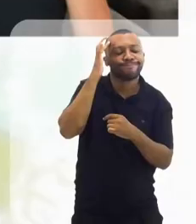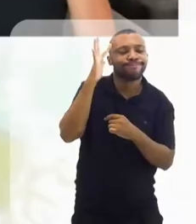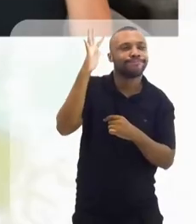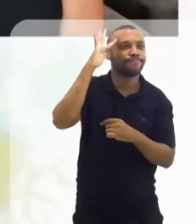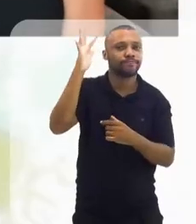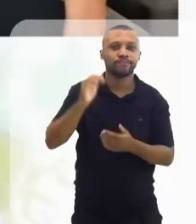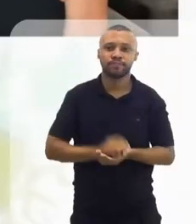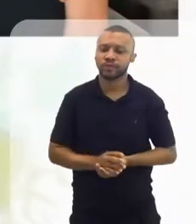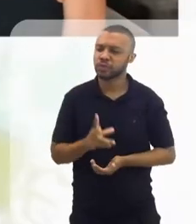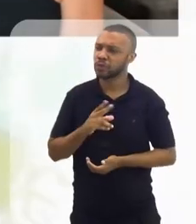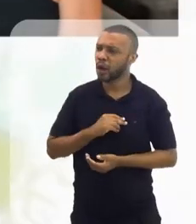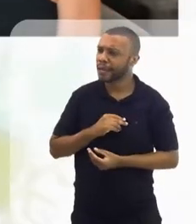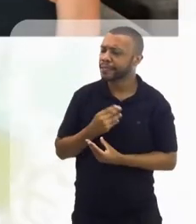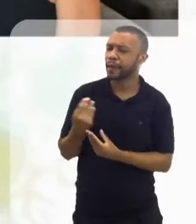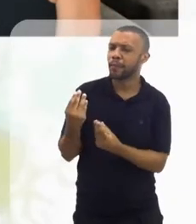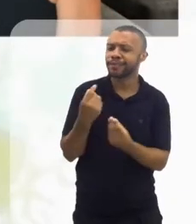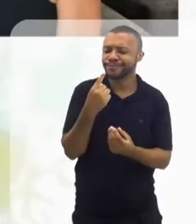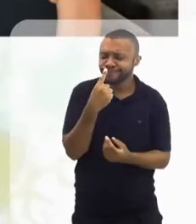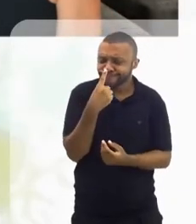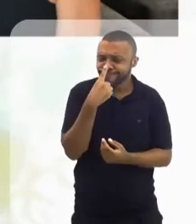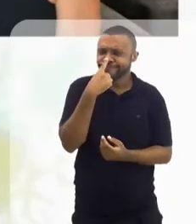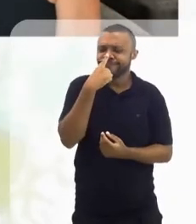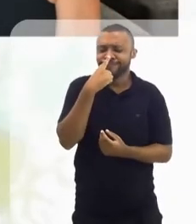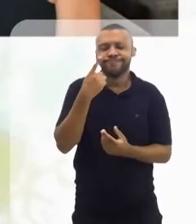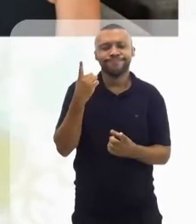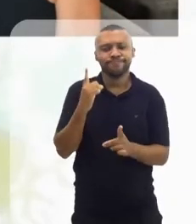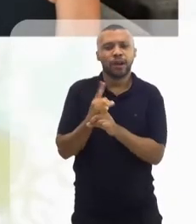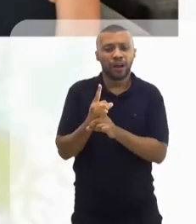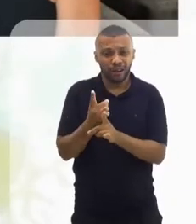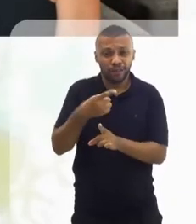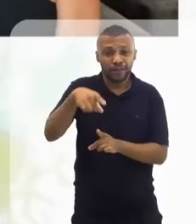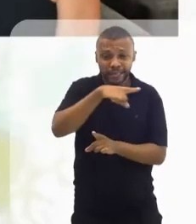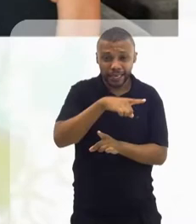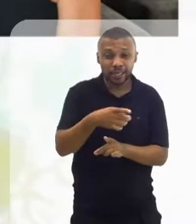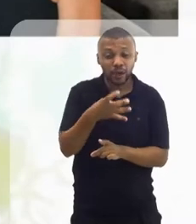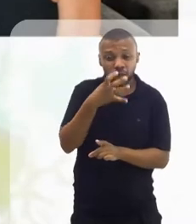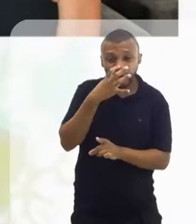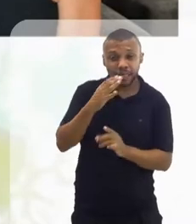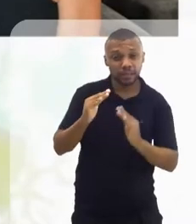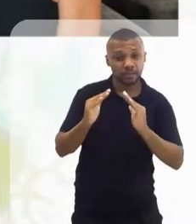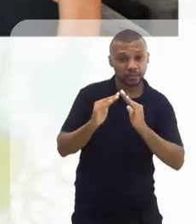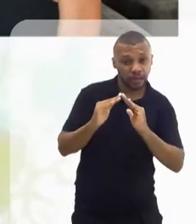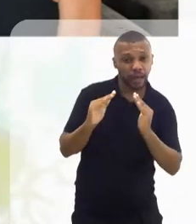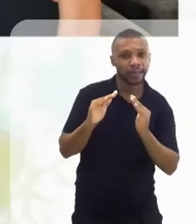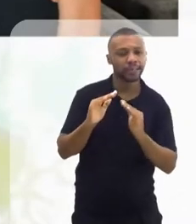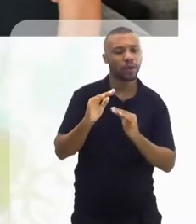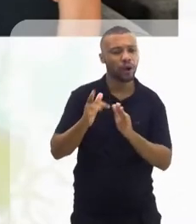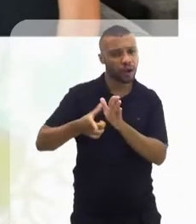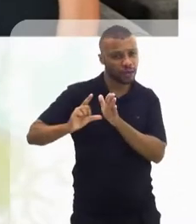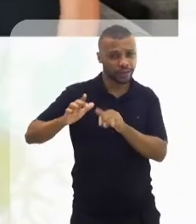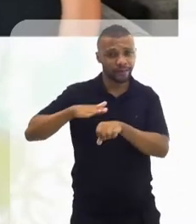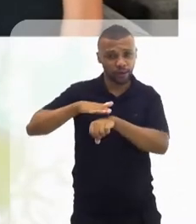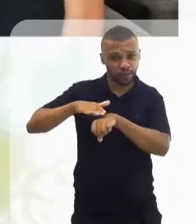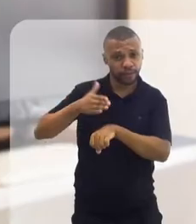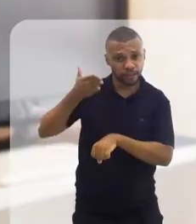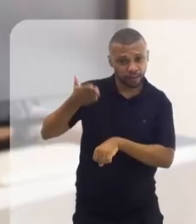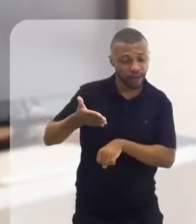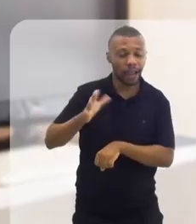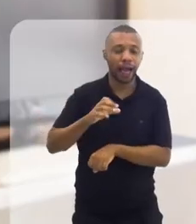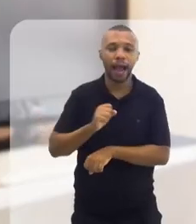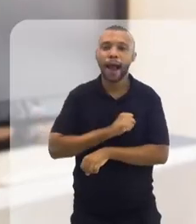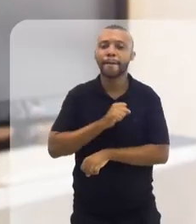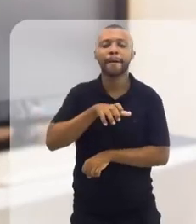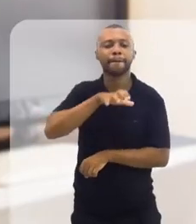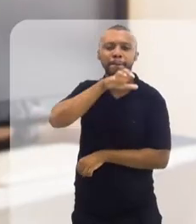É acabei. muita, eu vou te falar, é muita identificação. O pessoal que está em casa, você que está em casa, estava conversando antes com a Cintia aqui, e